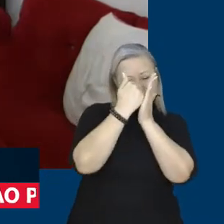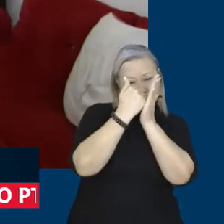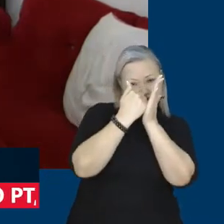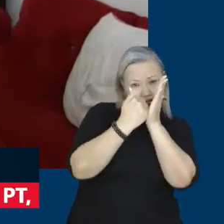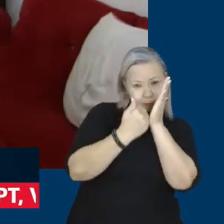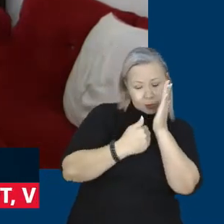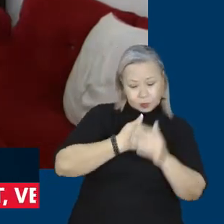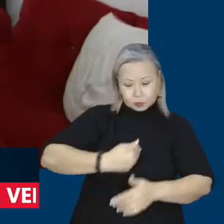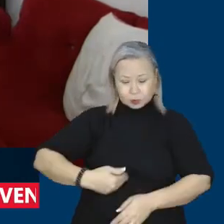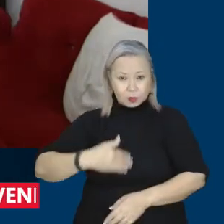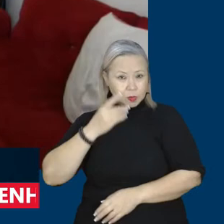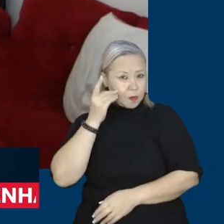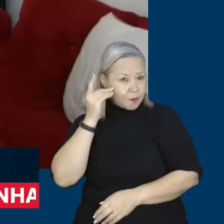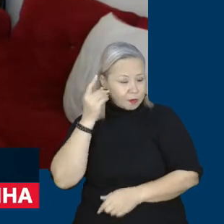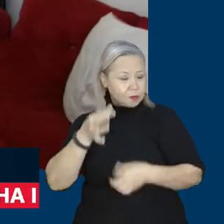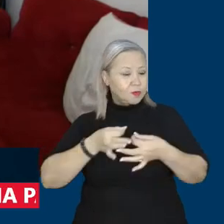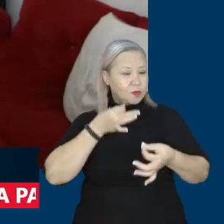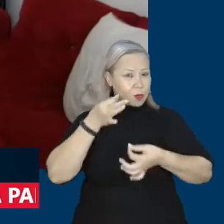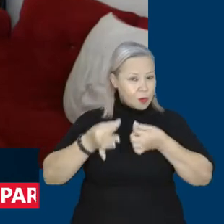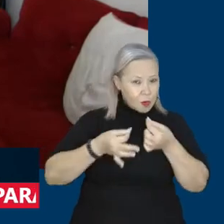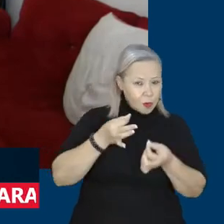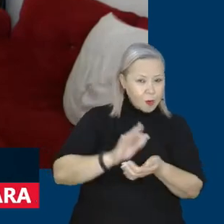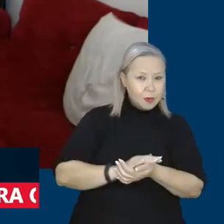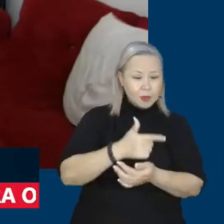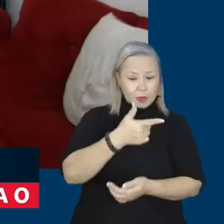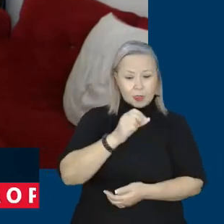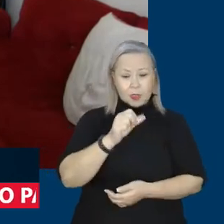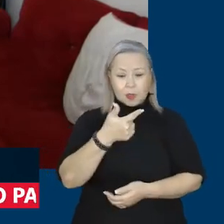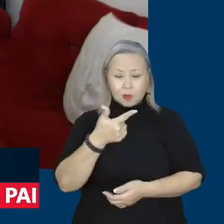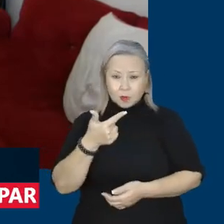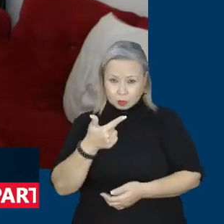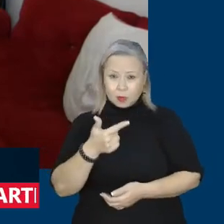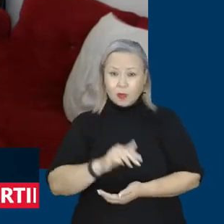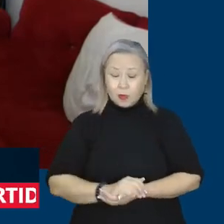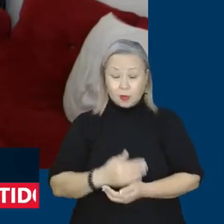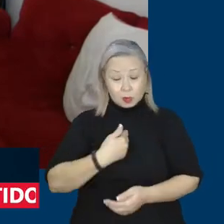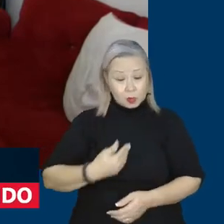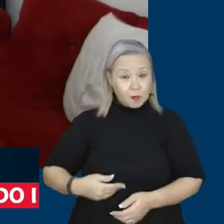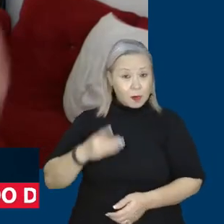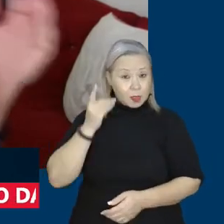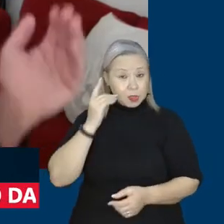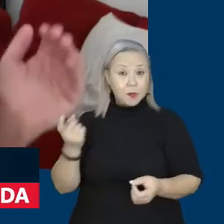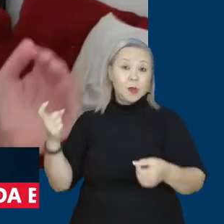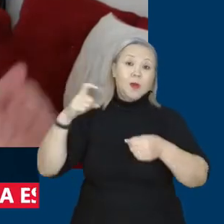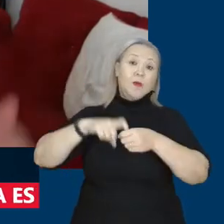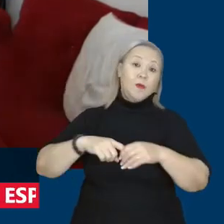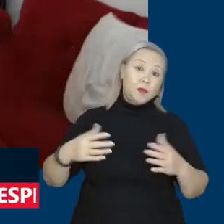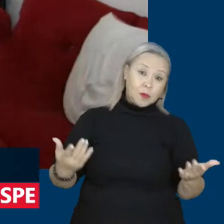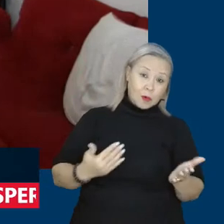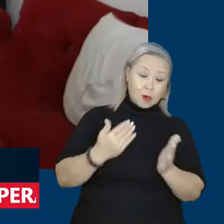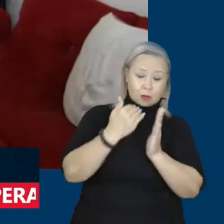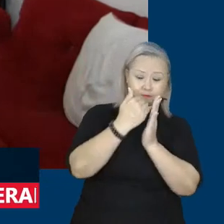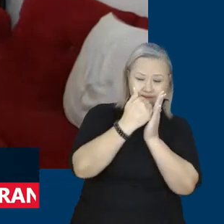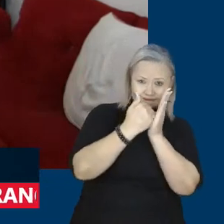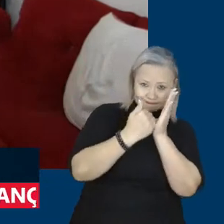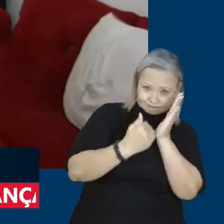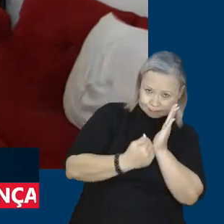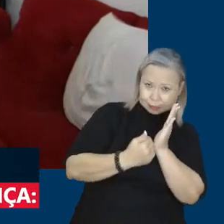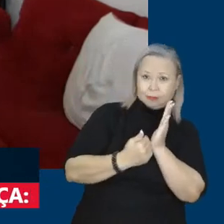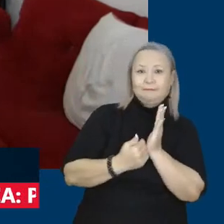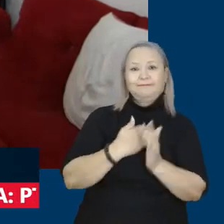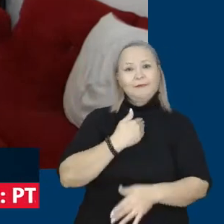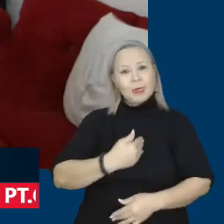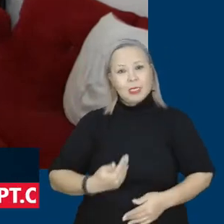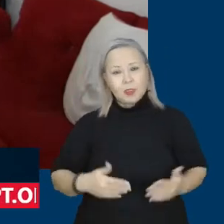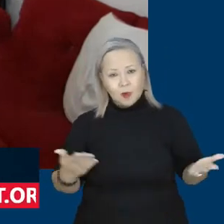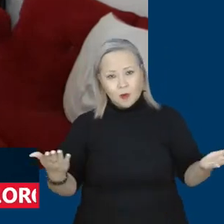eu comentei aqui que a série começou em 2012 isso é no governo Dilma e voltou ela vinha cair progressivamente nesse governo